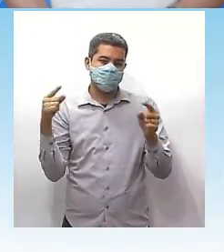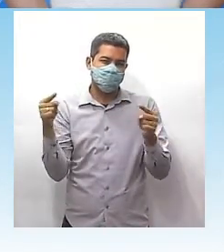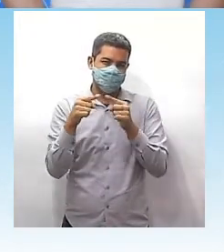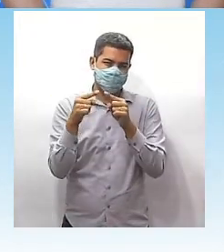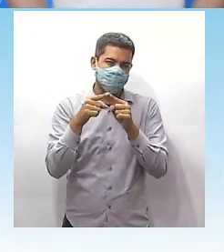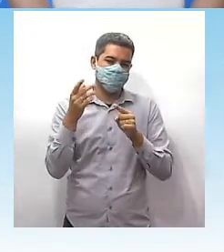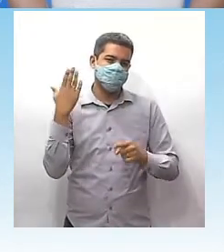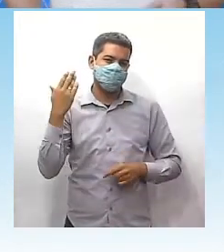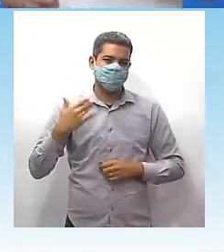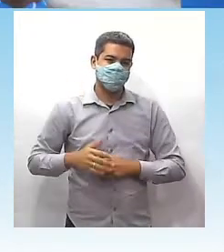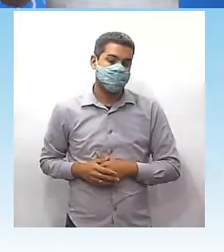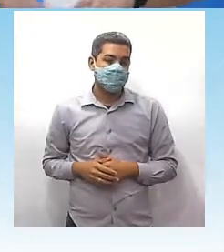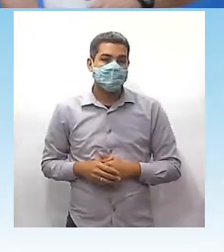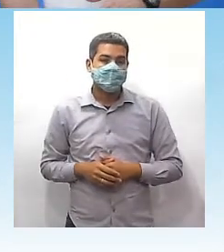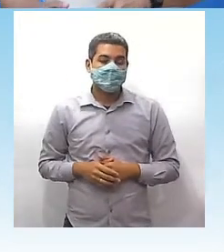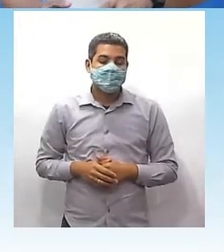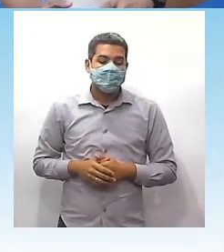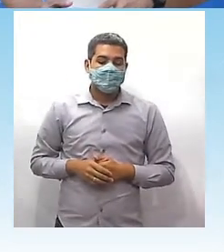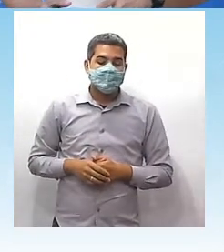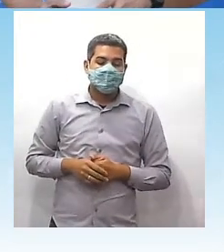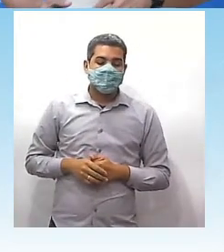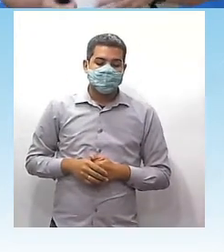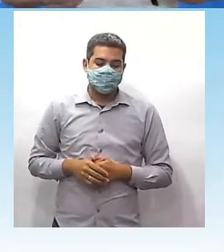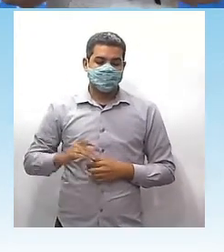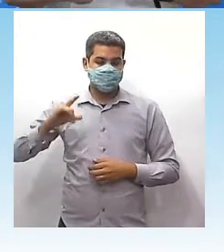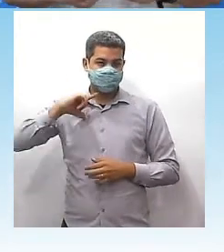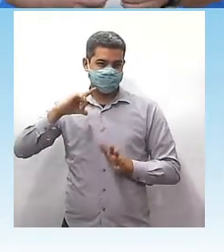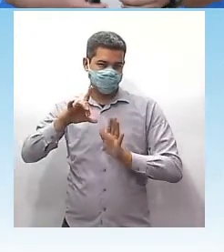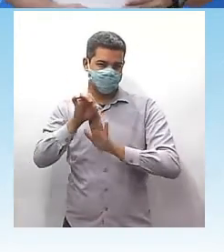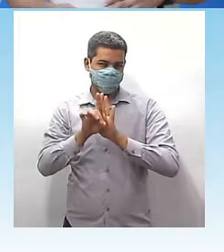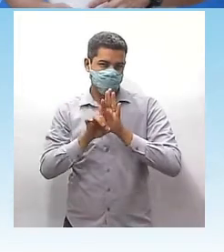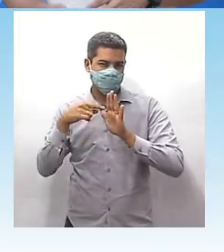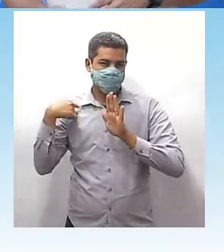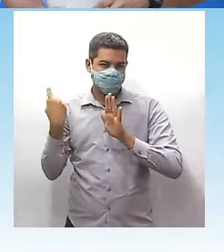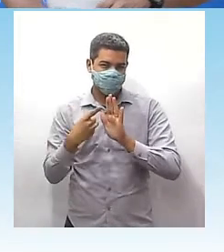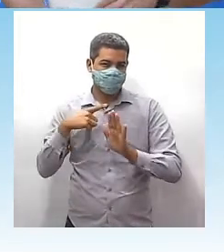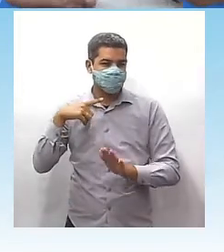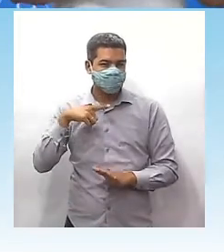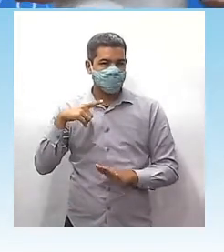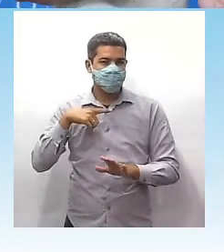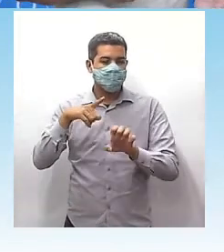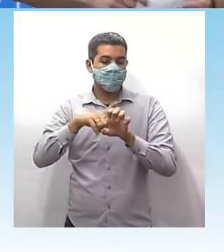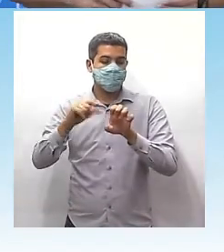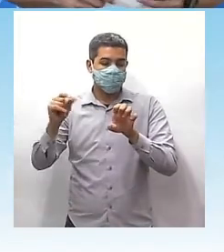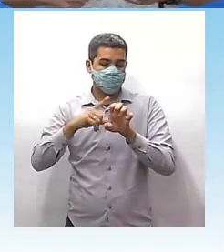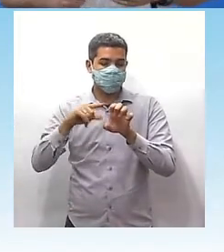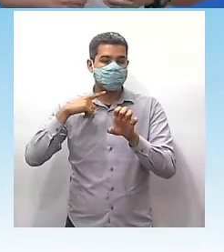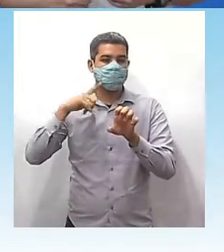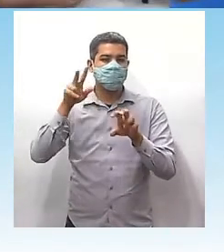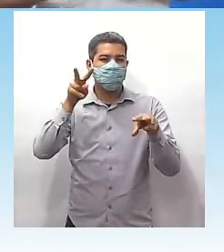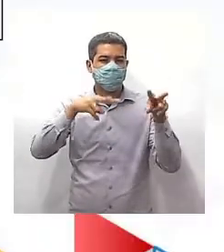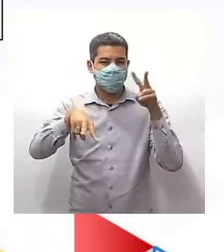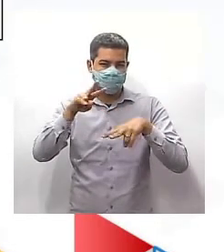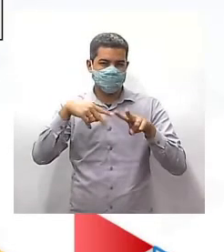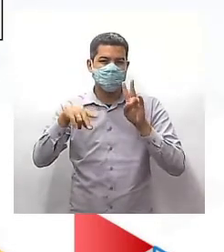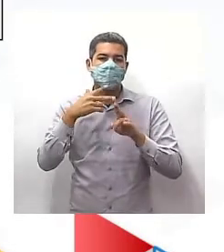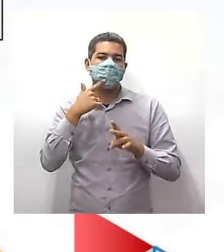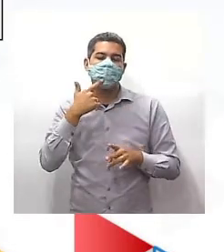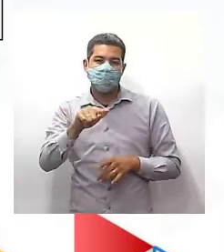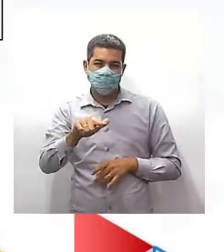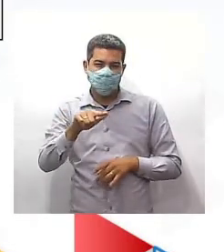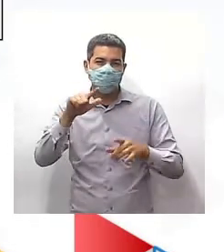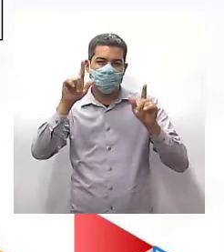referenciado. Bom, pelos os documentos que nós temos, a palavra estatística, visto da língua grega,